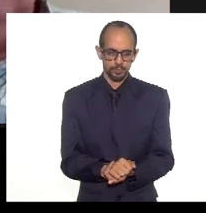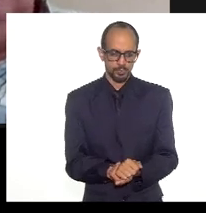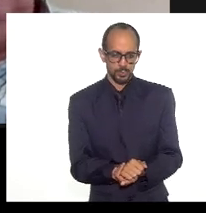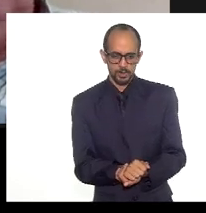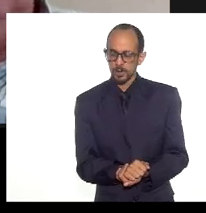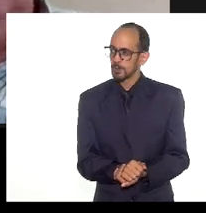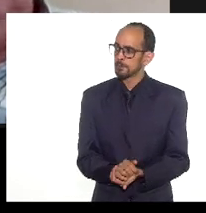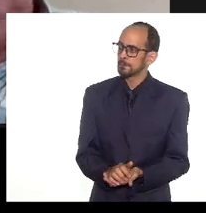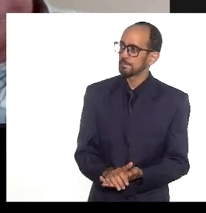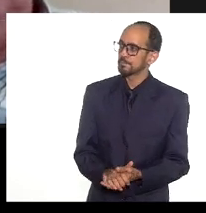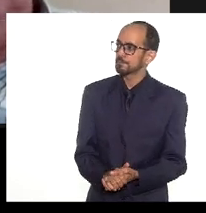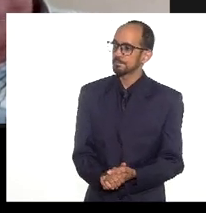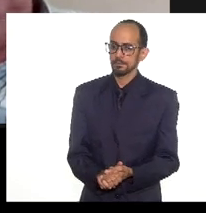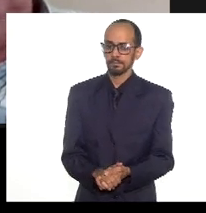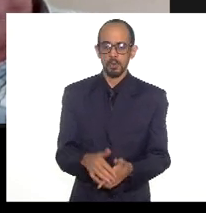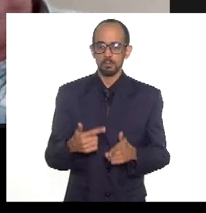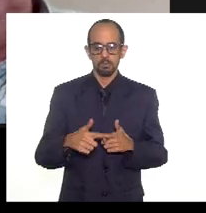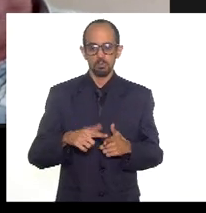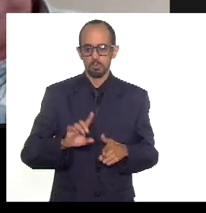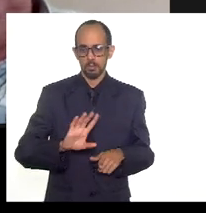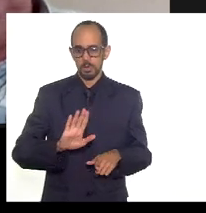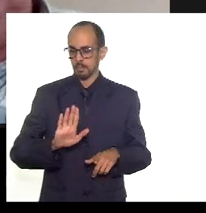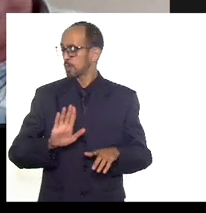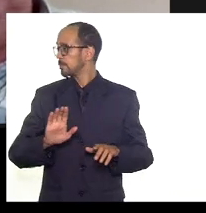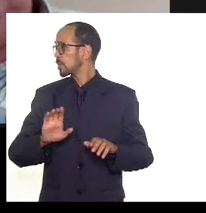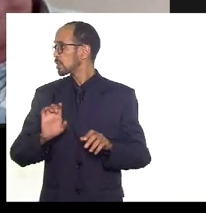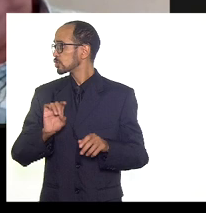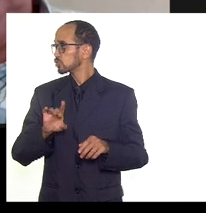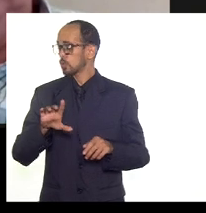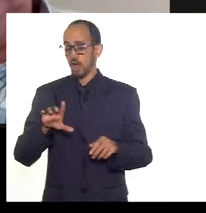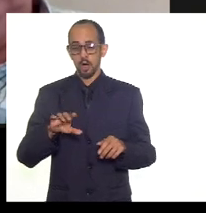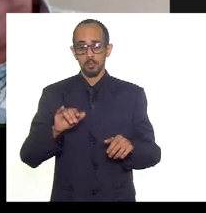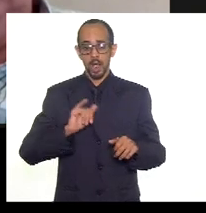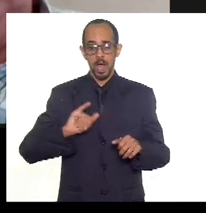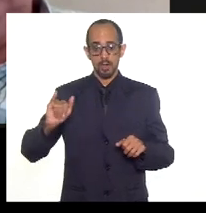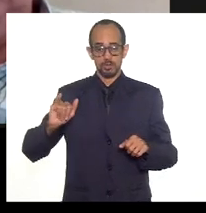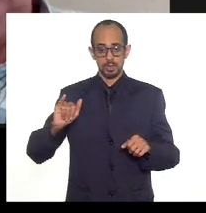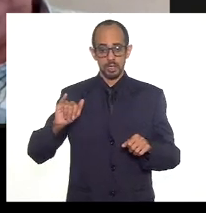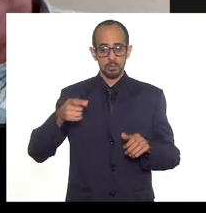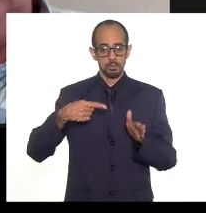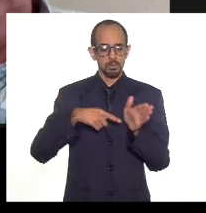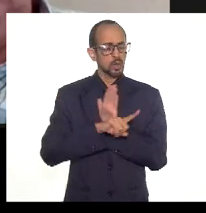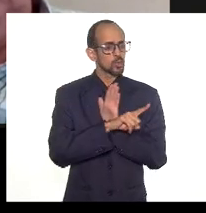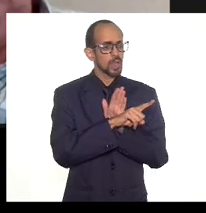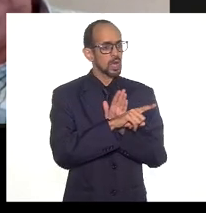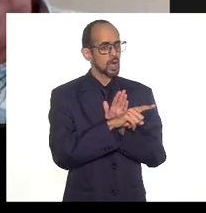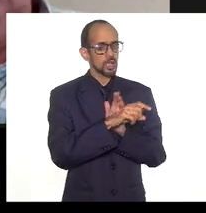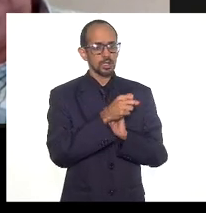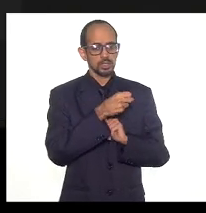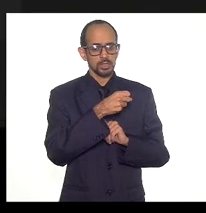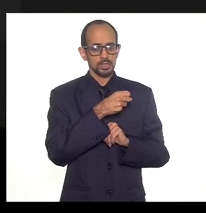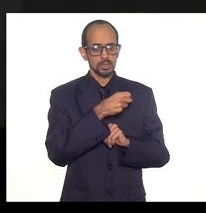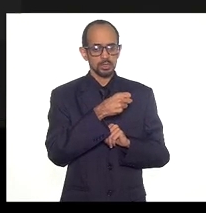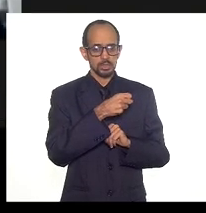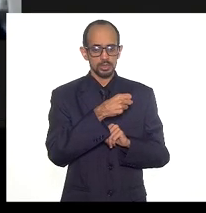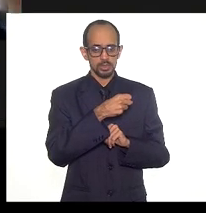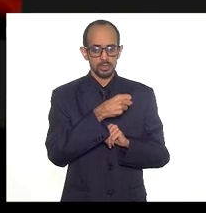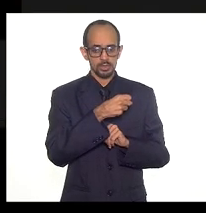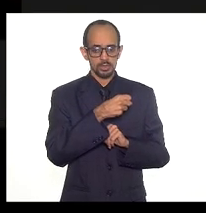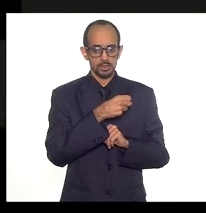Ok, sem problema. Só queria confirmar, aproveitar para confirmar aqui se o Dan está nos ouvindo.